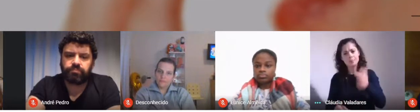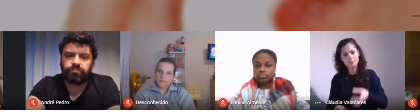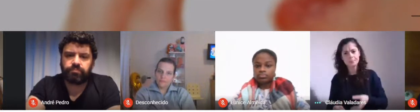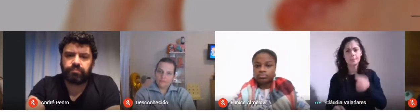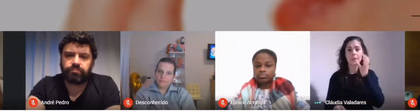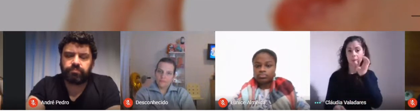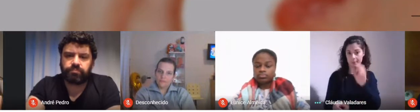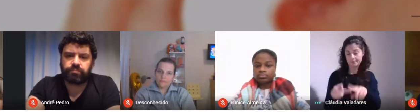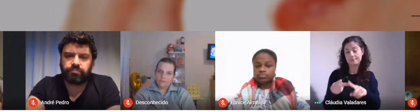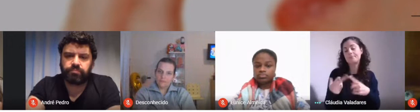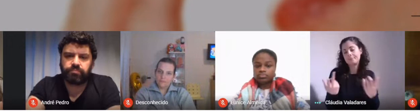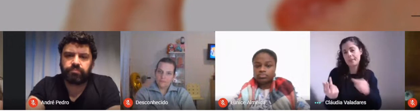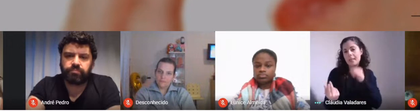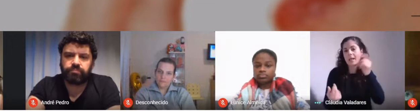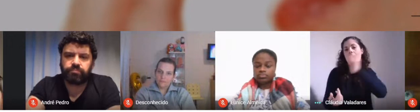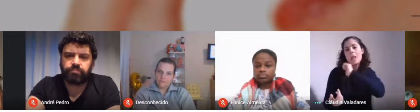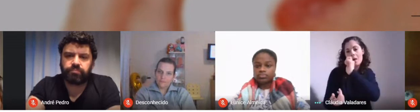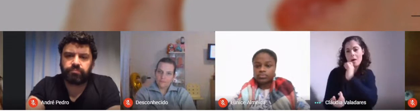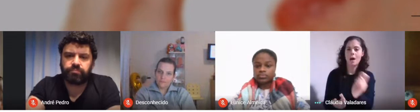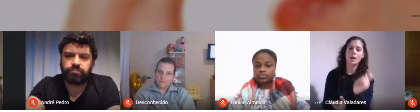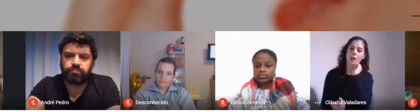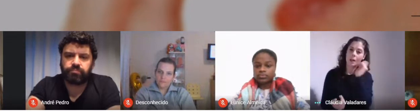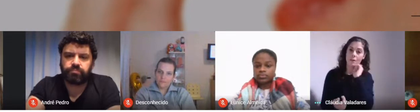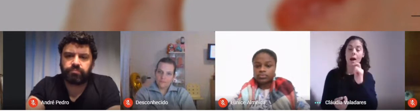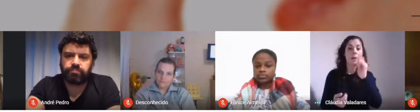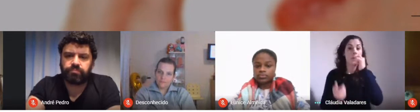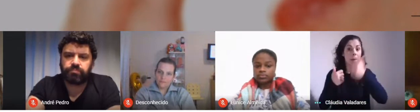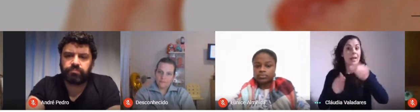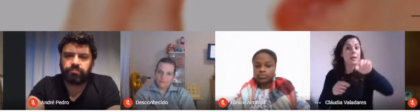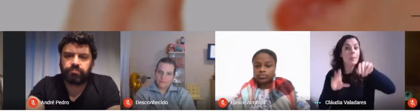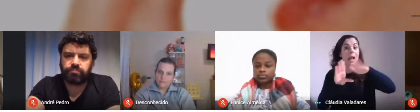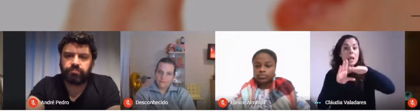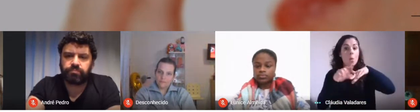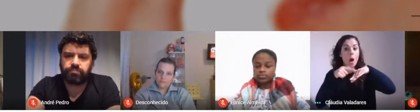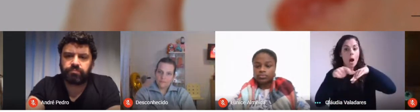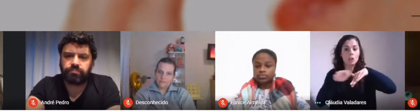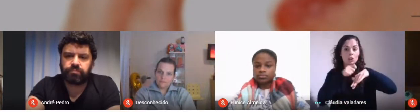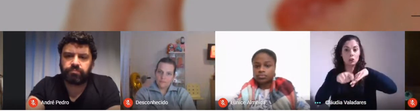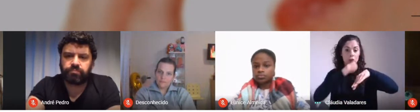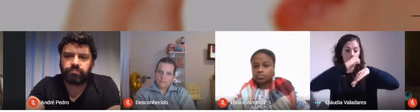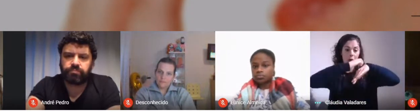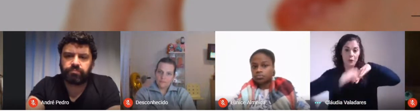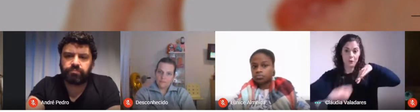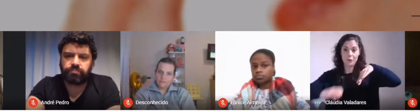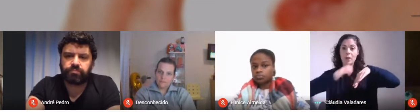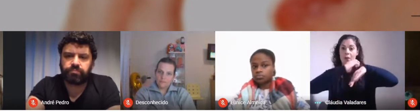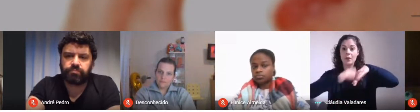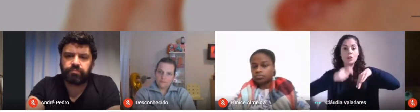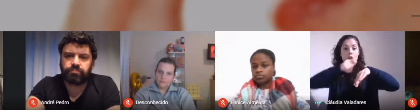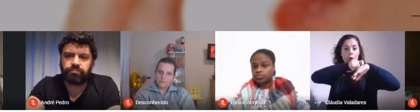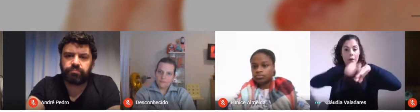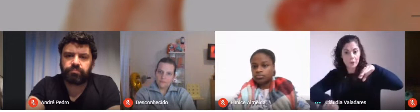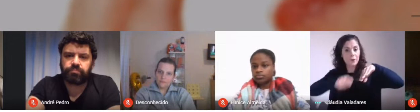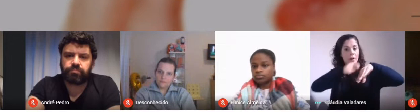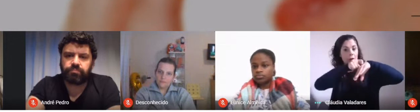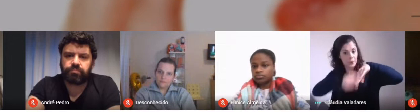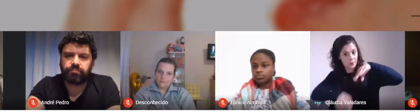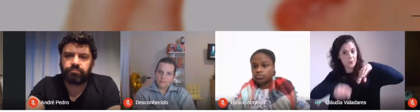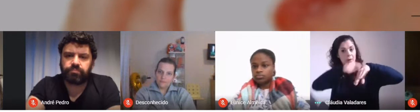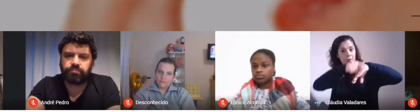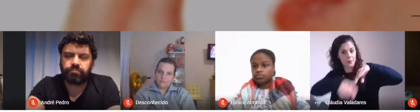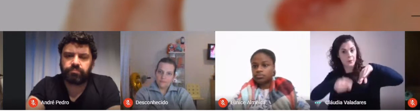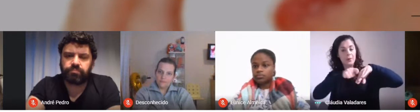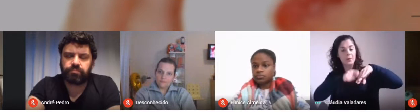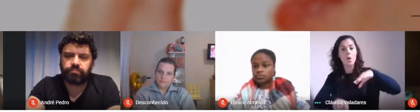fazer uma higiene correta da língua através de movimentos de varredura com a escova, ou